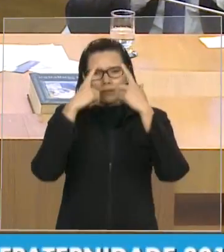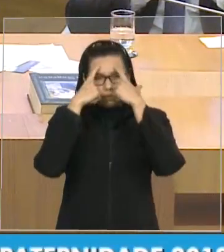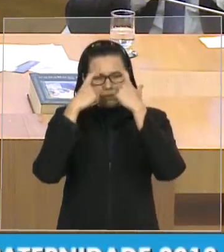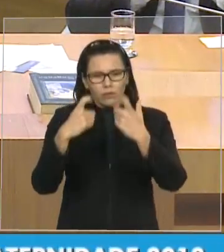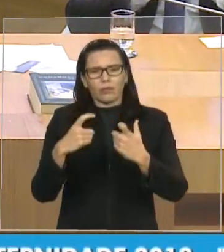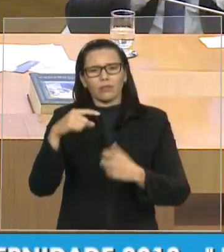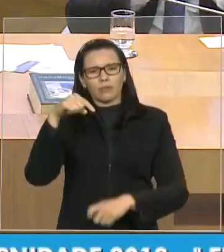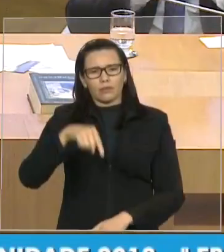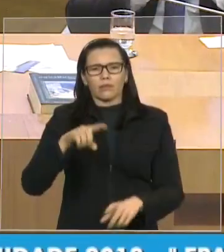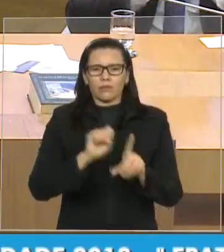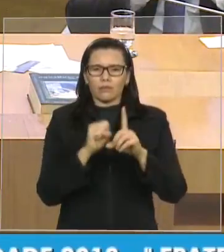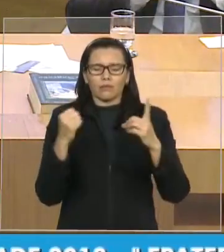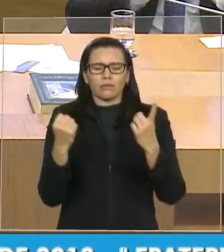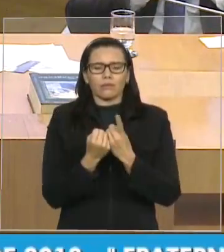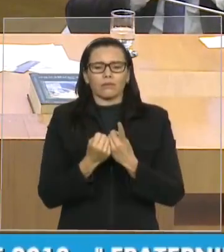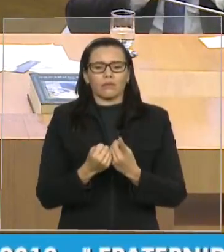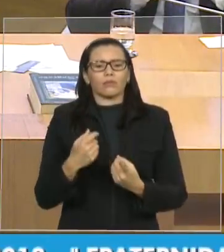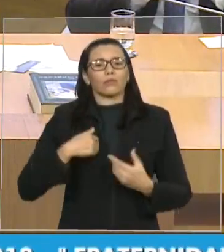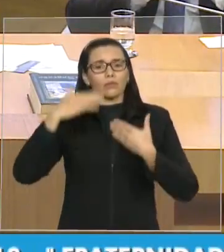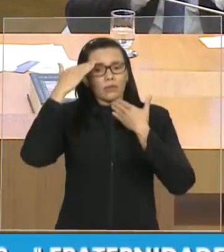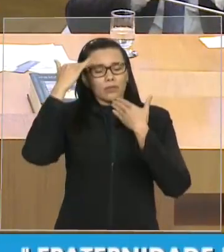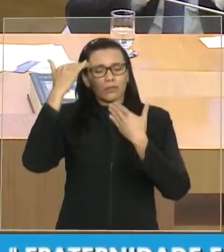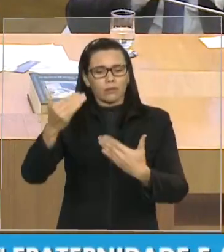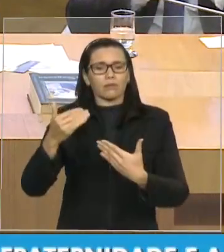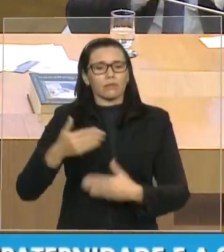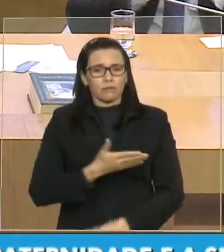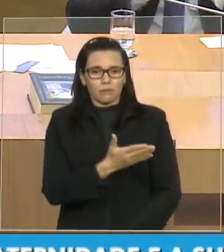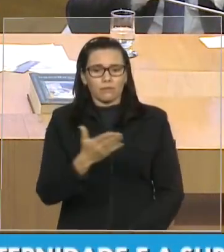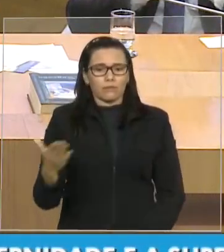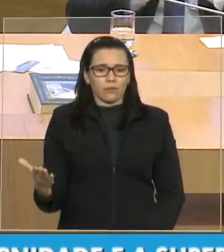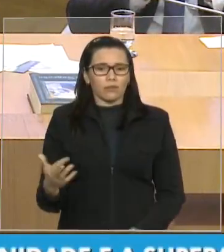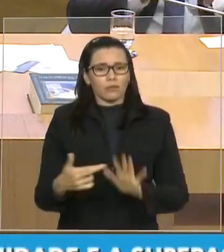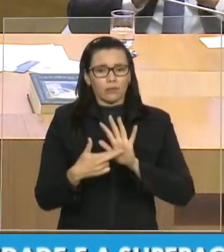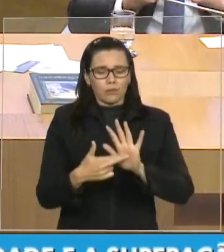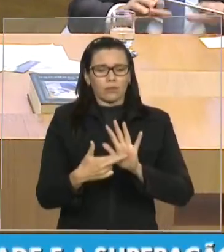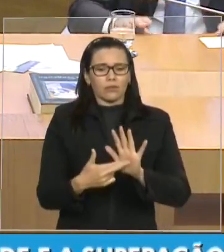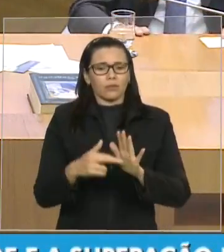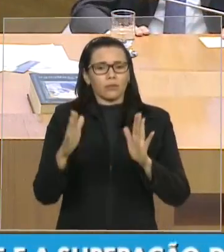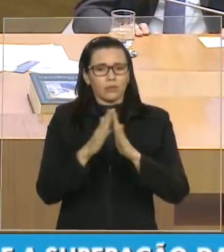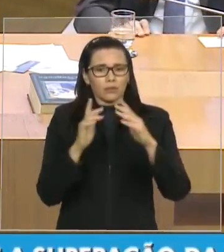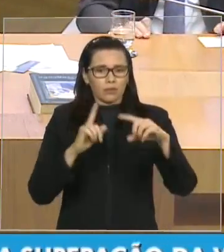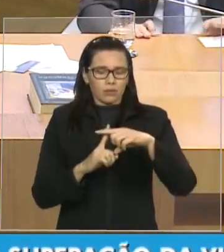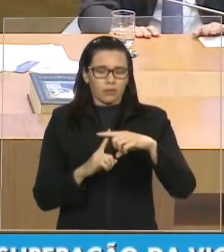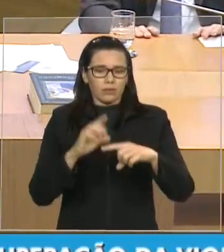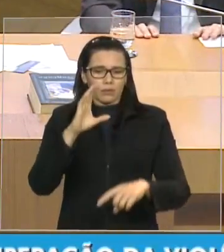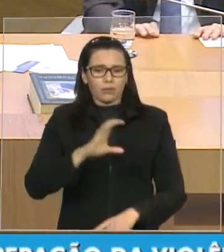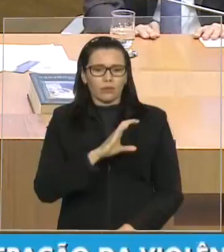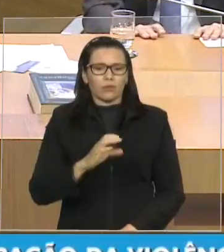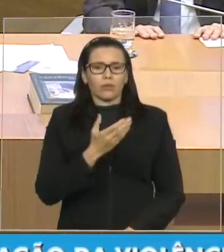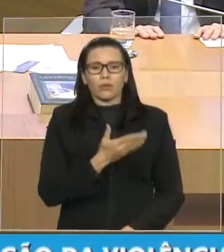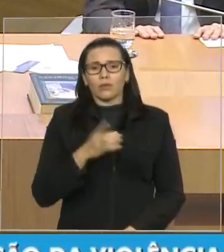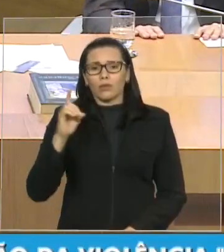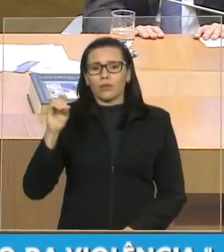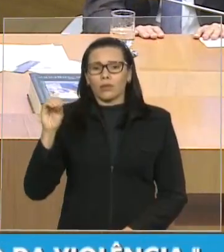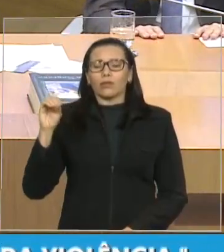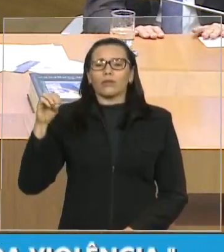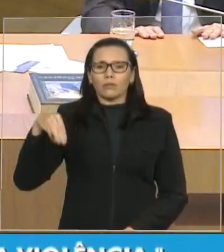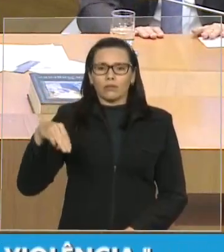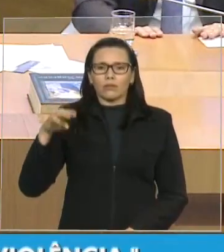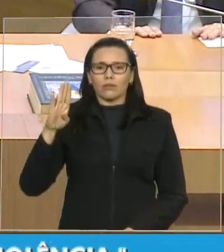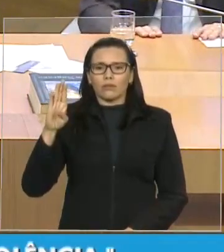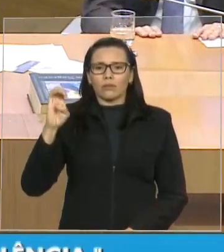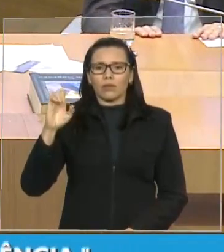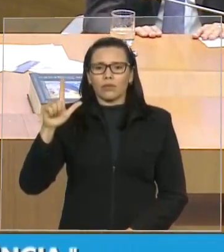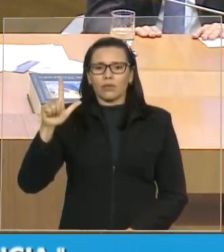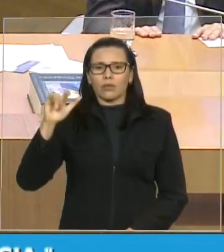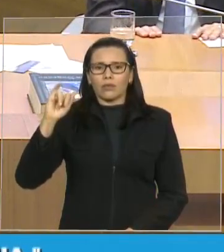entre nós. Quero agradecer às autoridades, aos representantes da igreja, na pessoa de Dom Belisário, e nós vamos